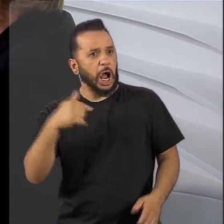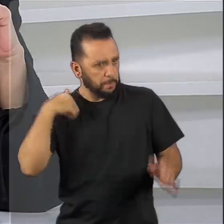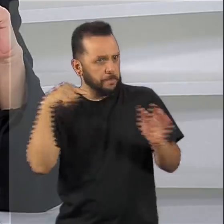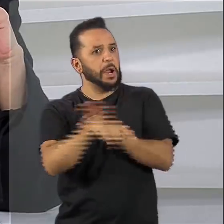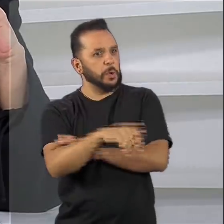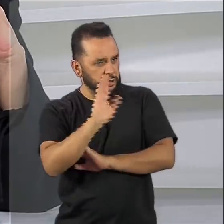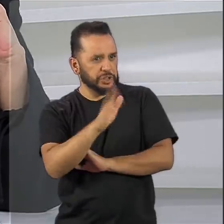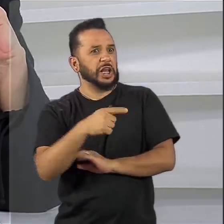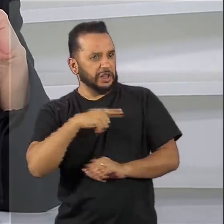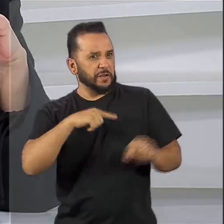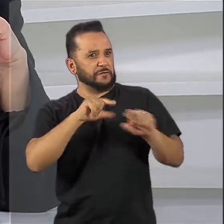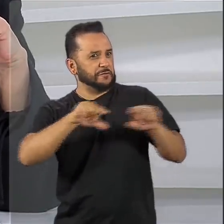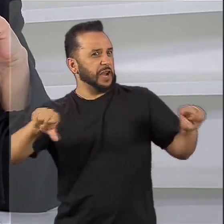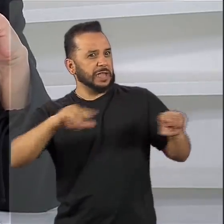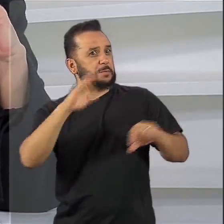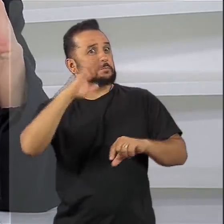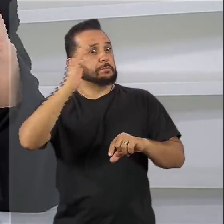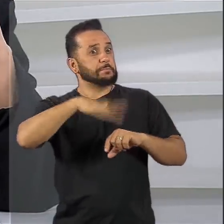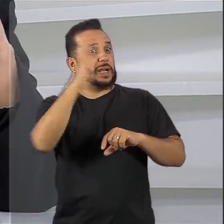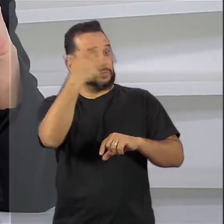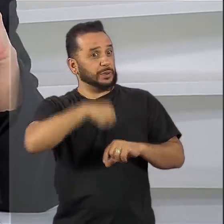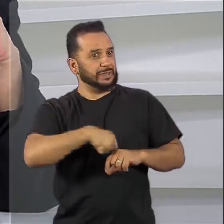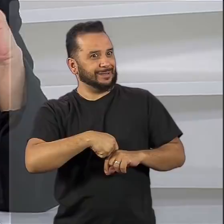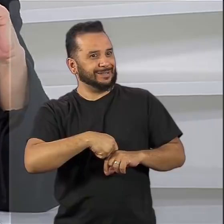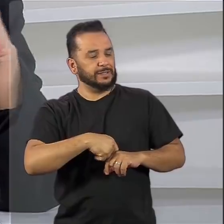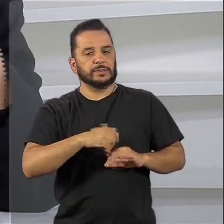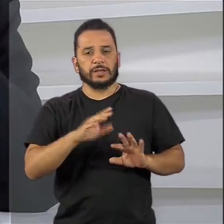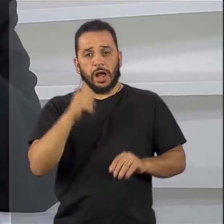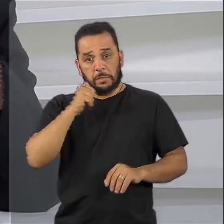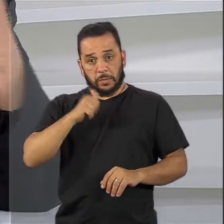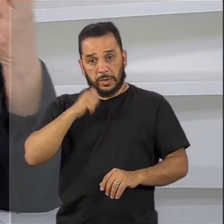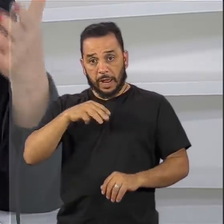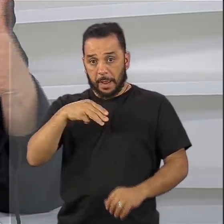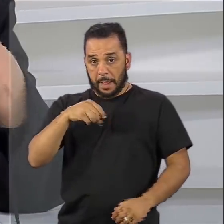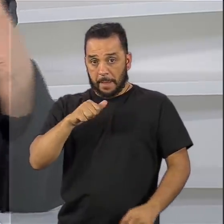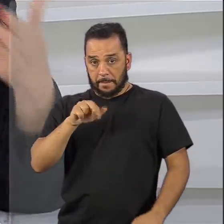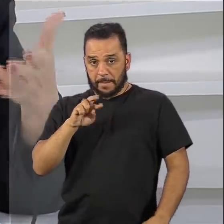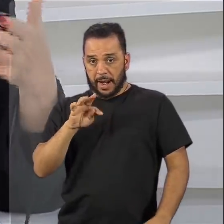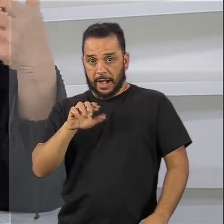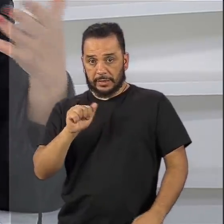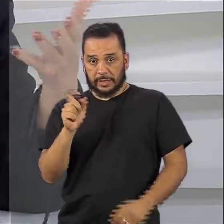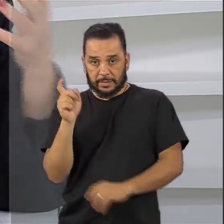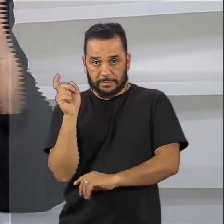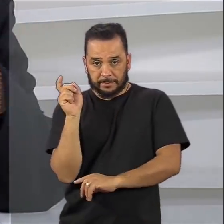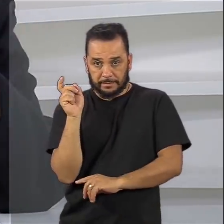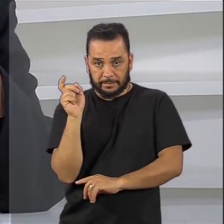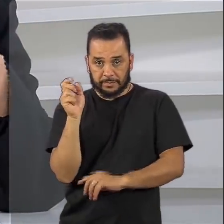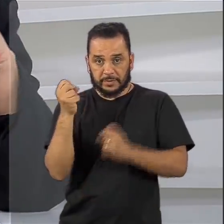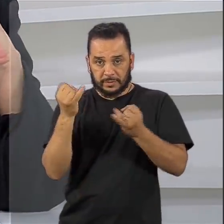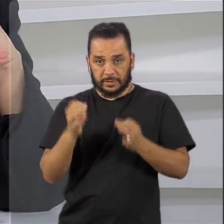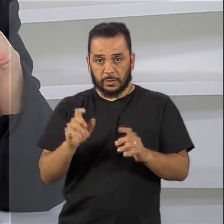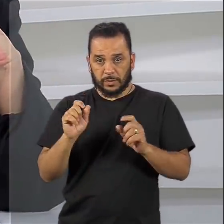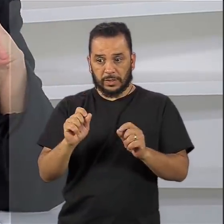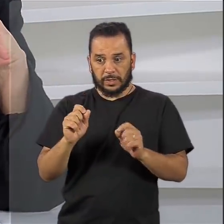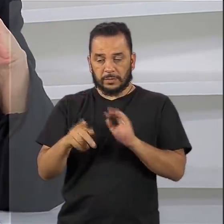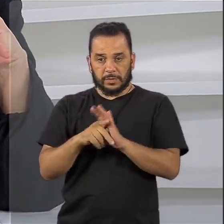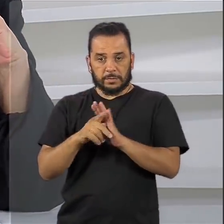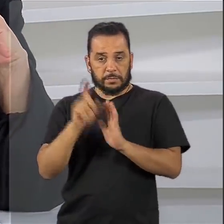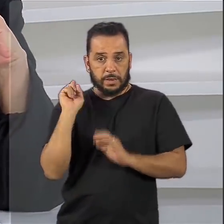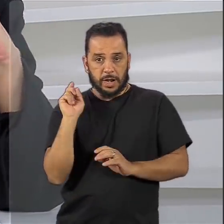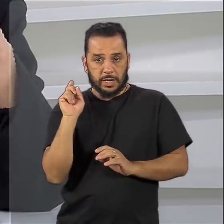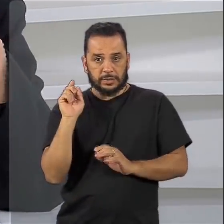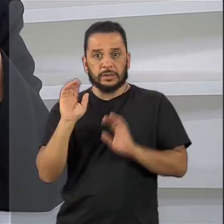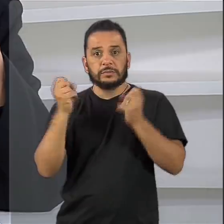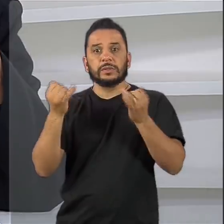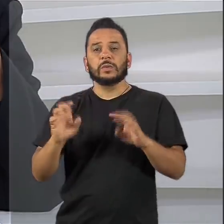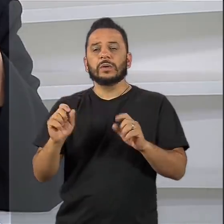produziu a melhor frase. Né? A Marta Suplicy, que acaba de anunciar que vai abandonar a carreira política,